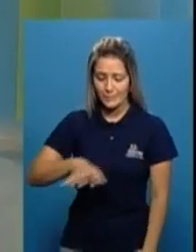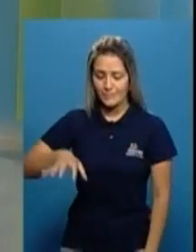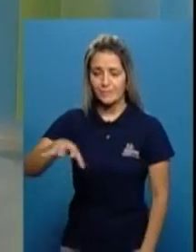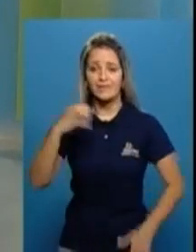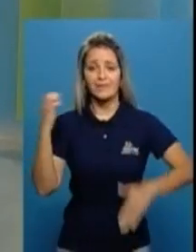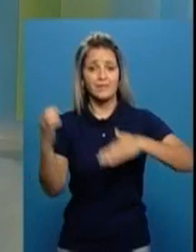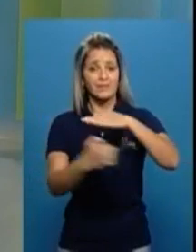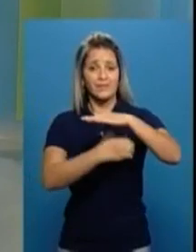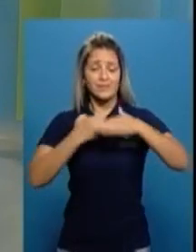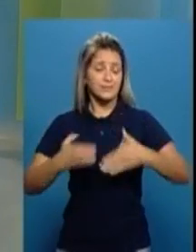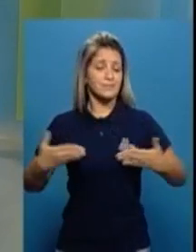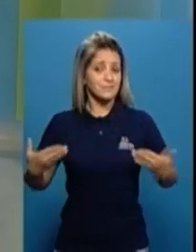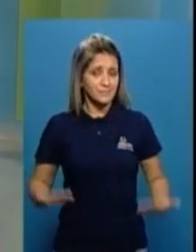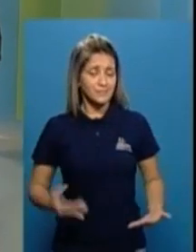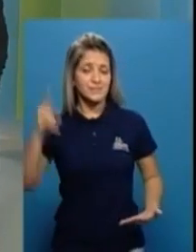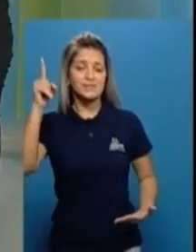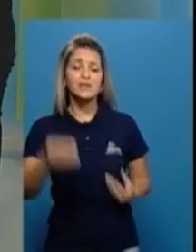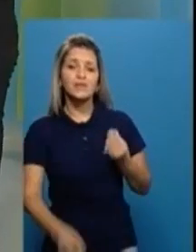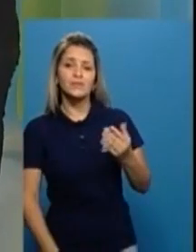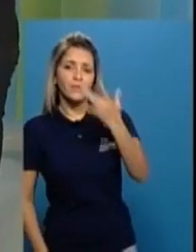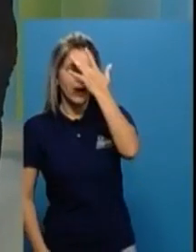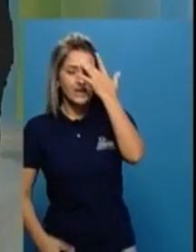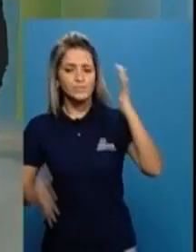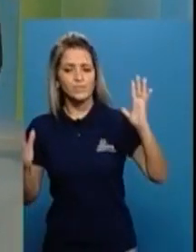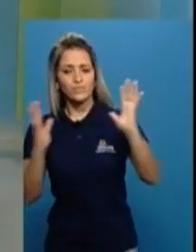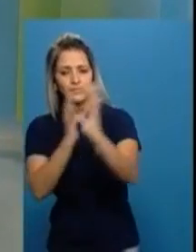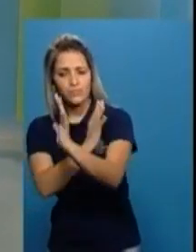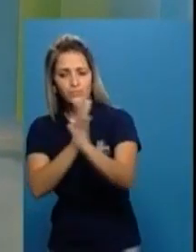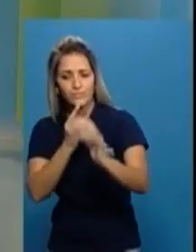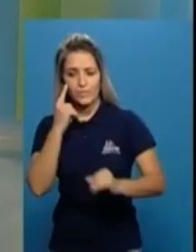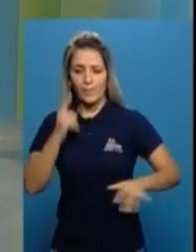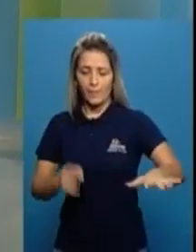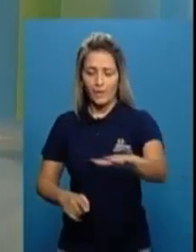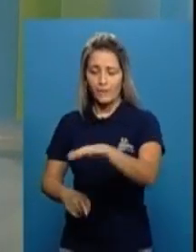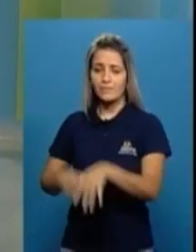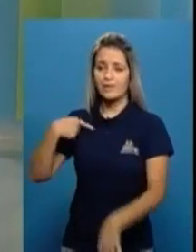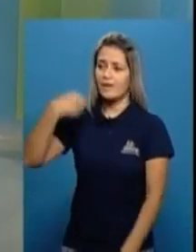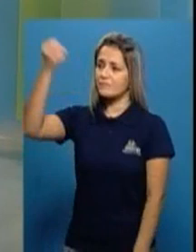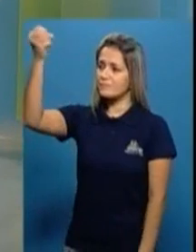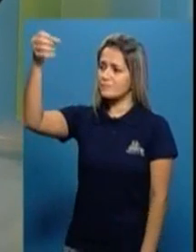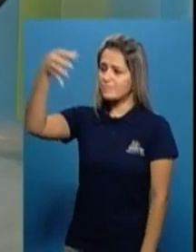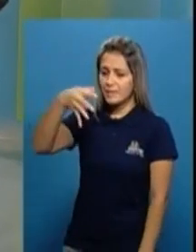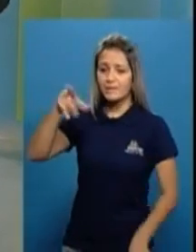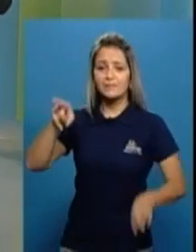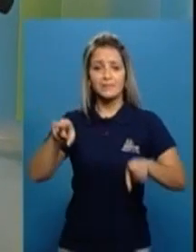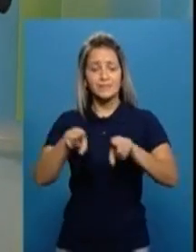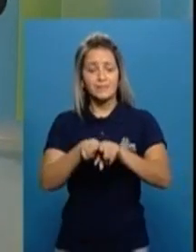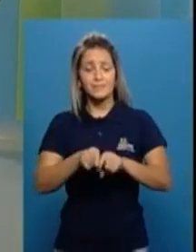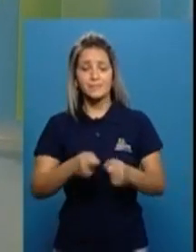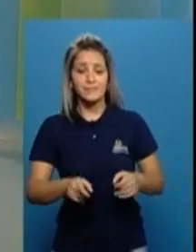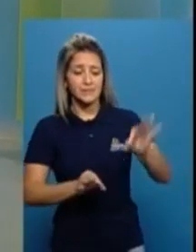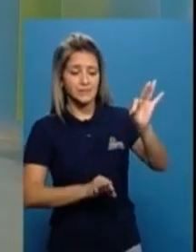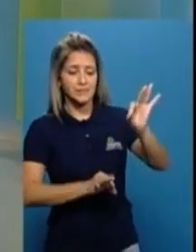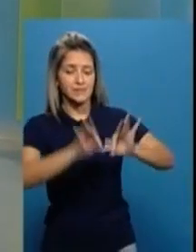Melhorar como um todo. O fluxo de pessoas, o espaço, a luminosidade. E para isso, a elaboração